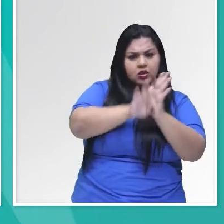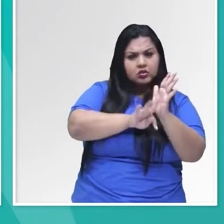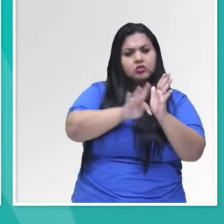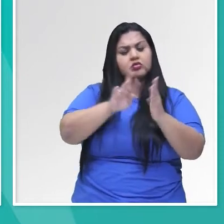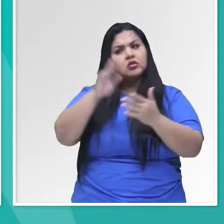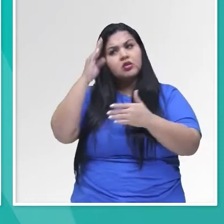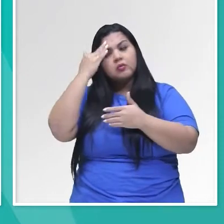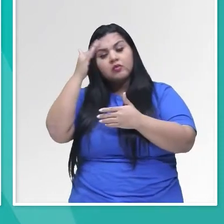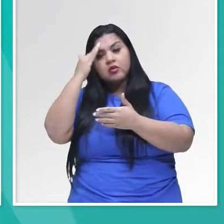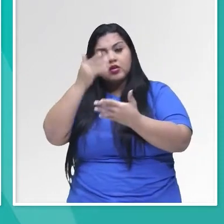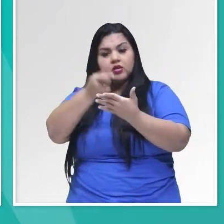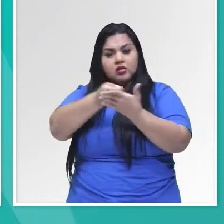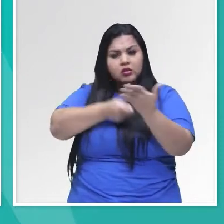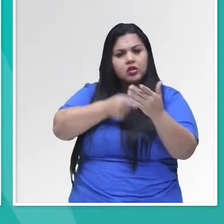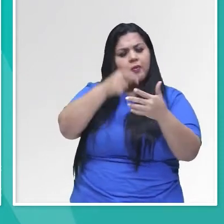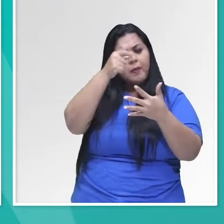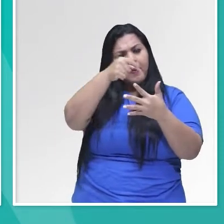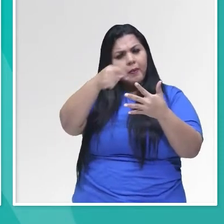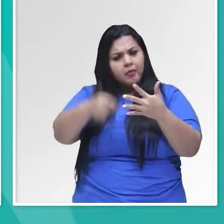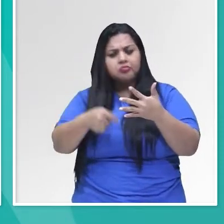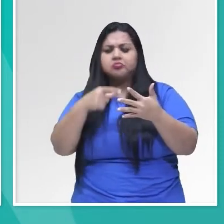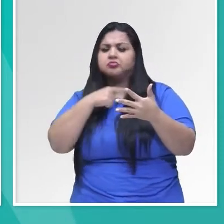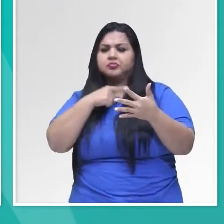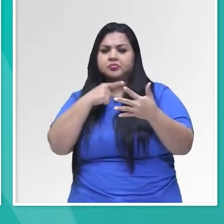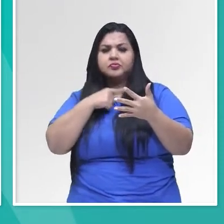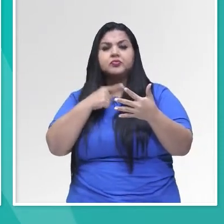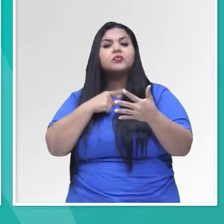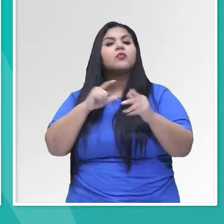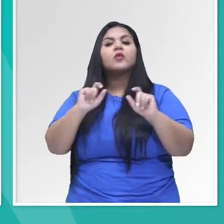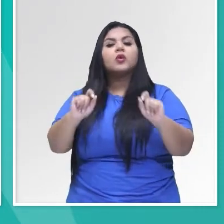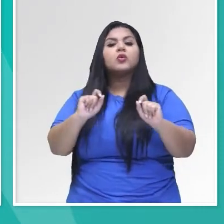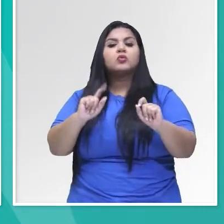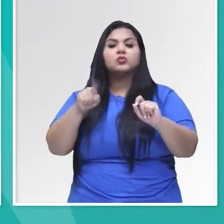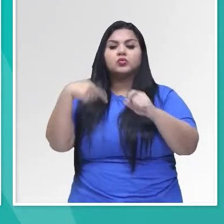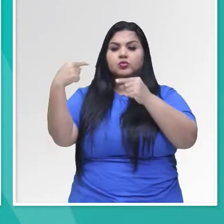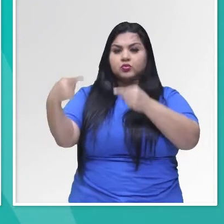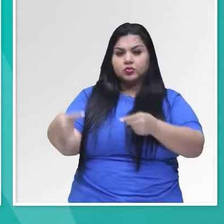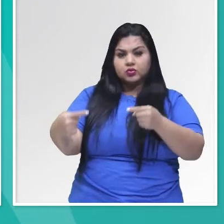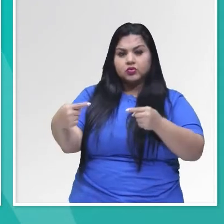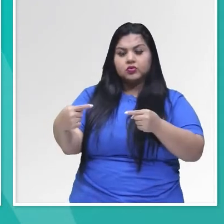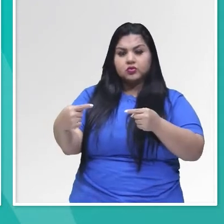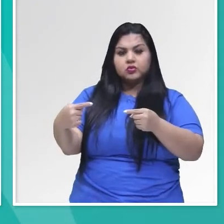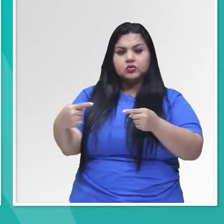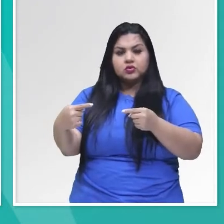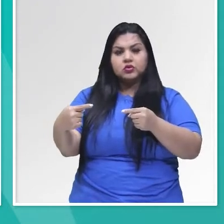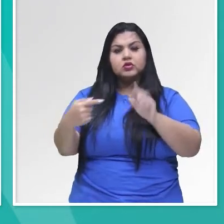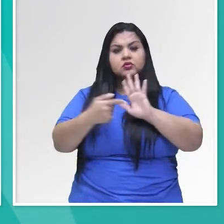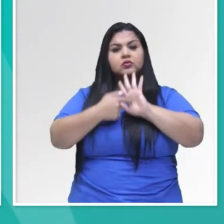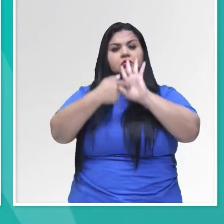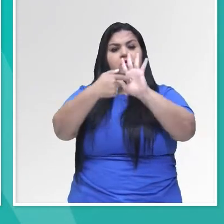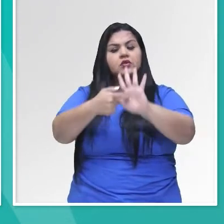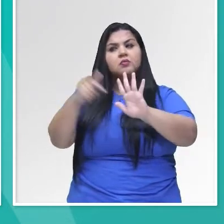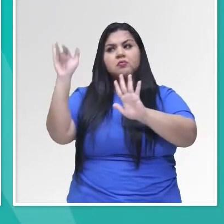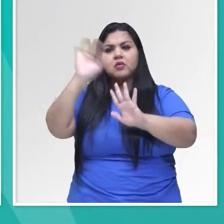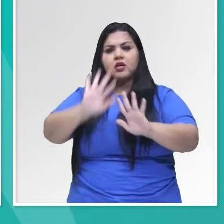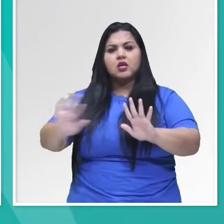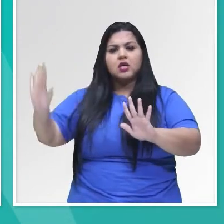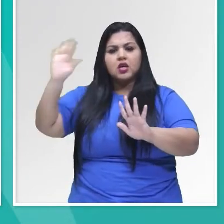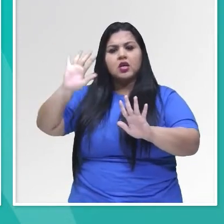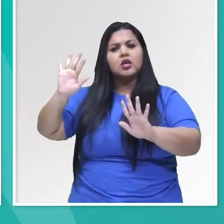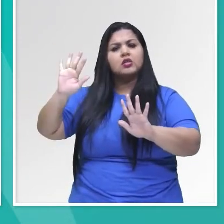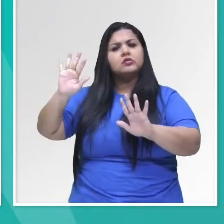textual e outros elementos também. Olha só então o nosso desafio. Nosso desafio apresenta uma imagem e uma